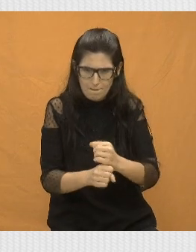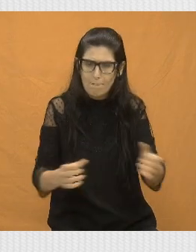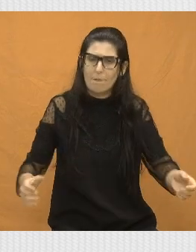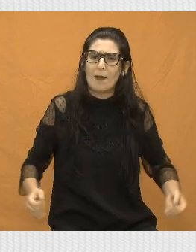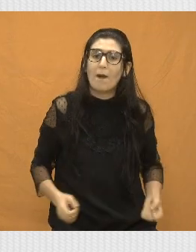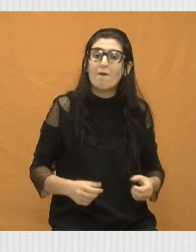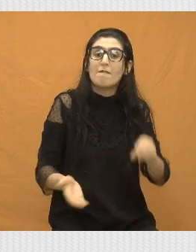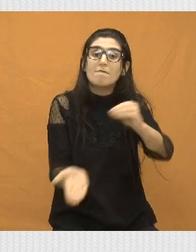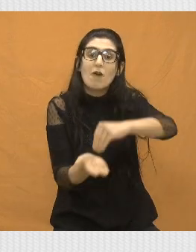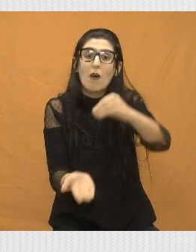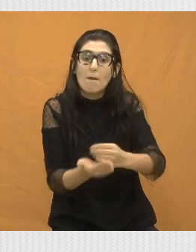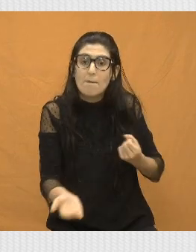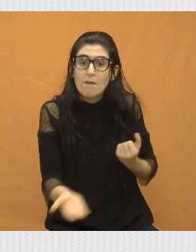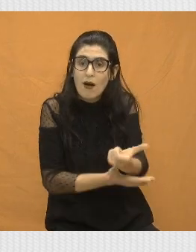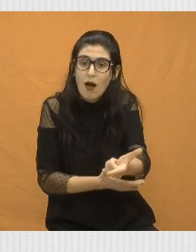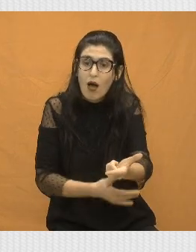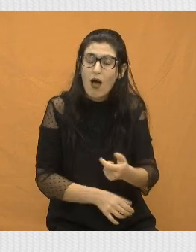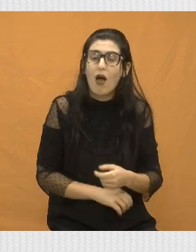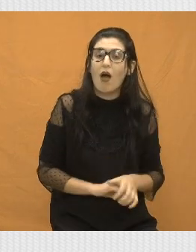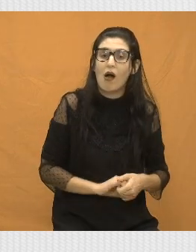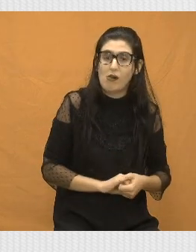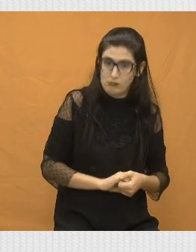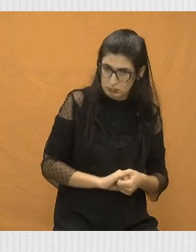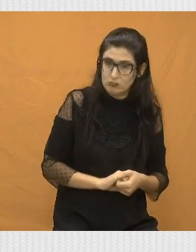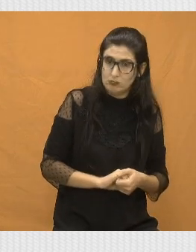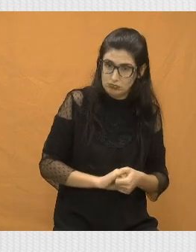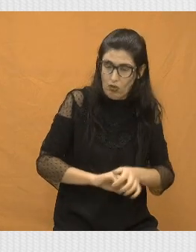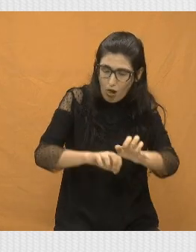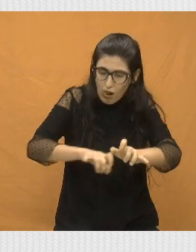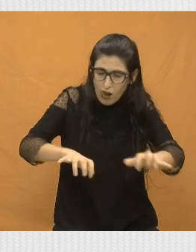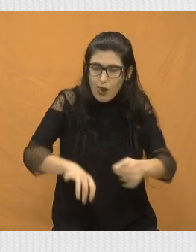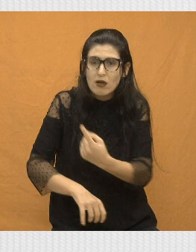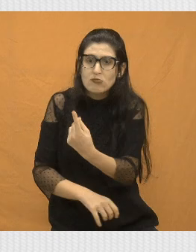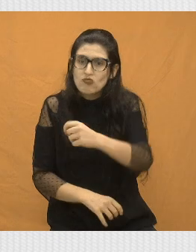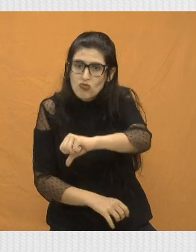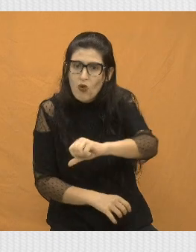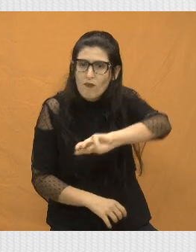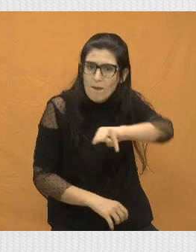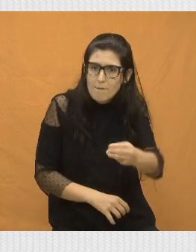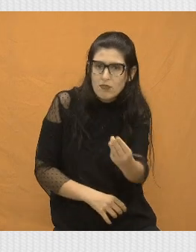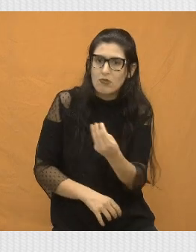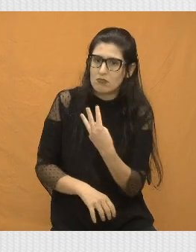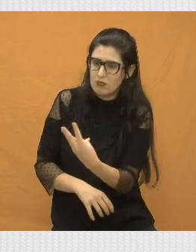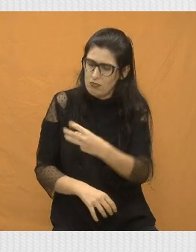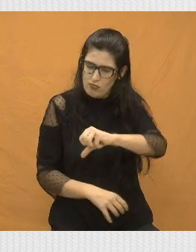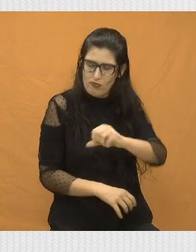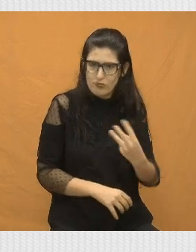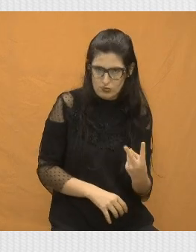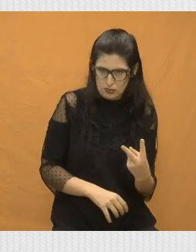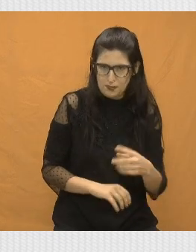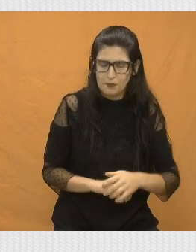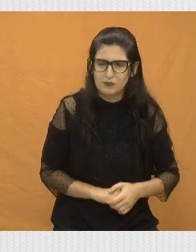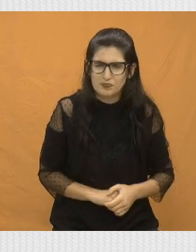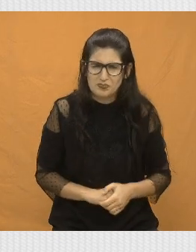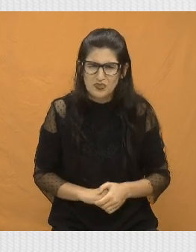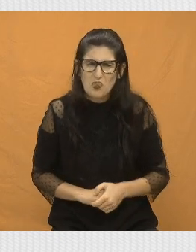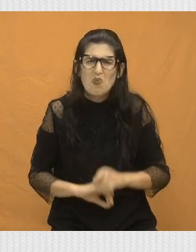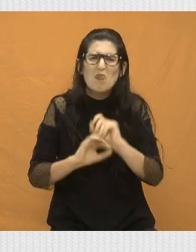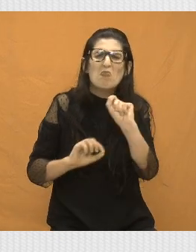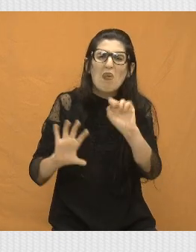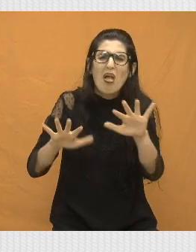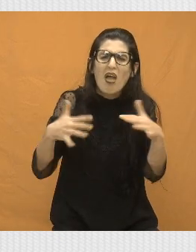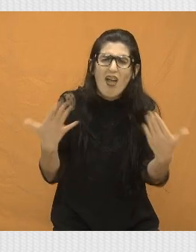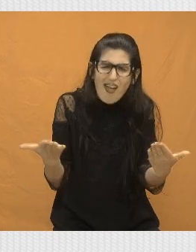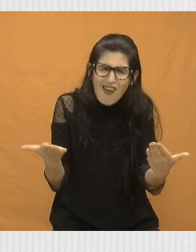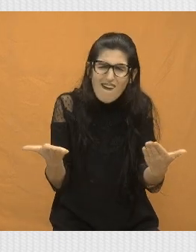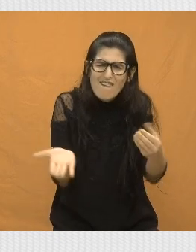pagar processados pagos 19 milhões 392. O que vem a ser esse resto